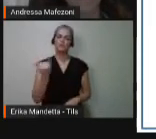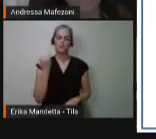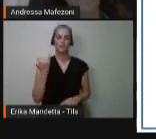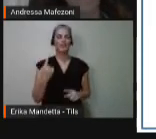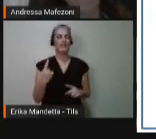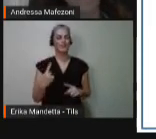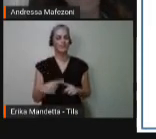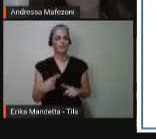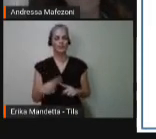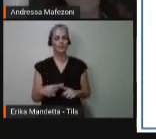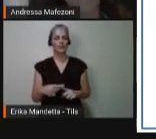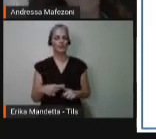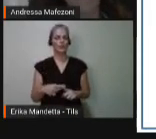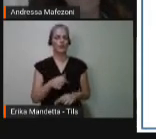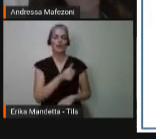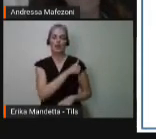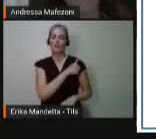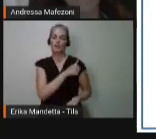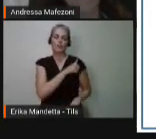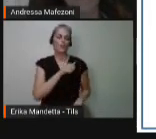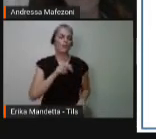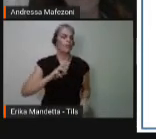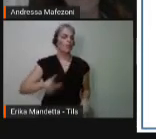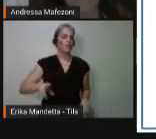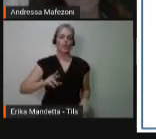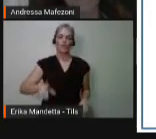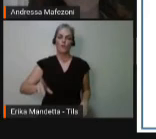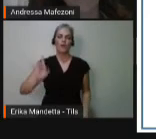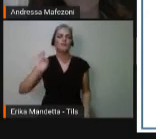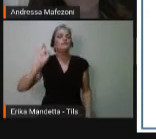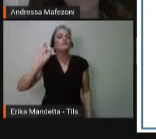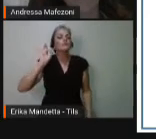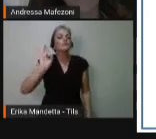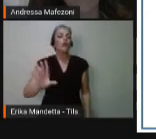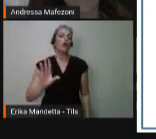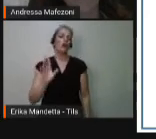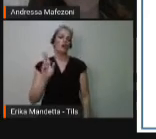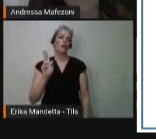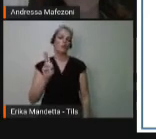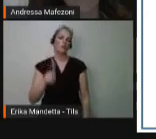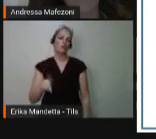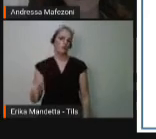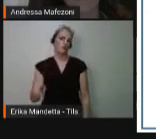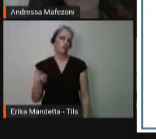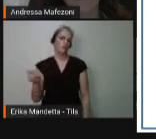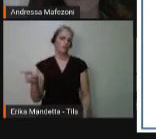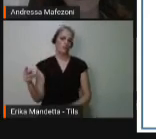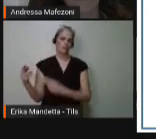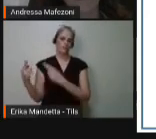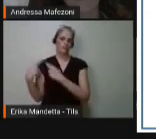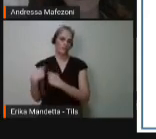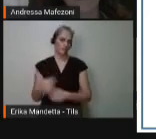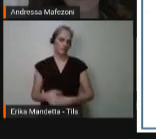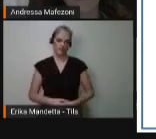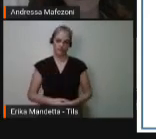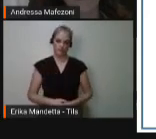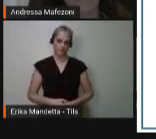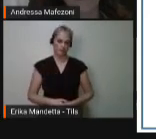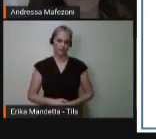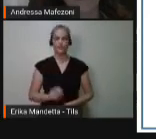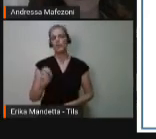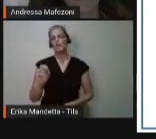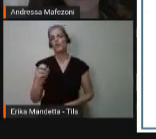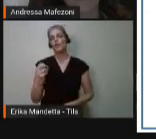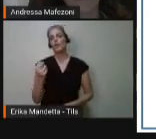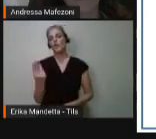só única e exclusivamente de responsabilidade do professor de sala comum ou do professor